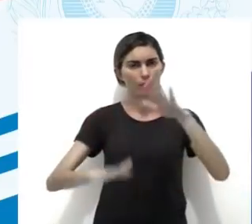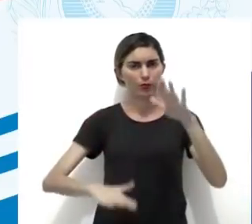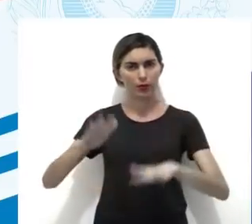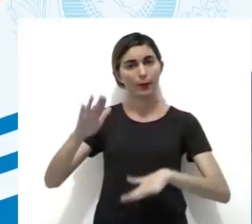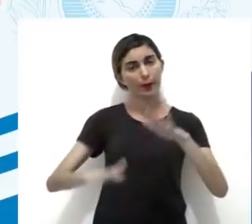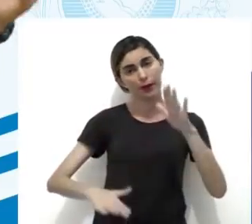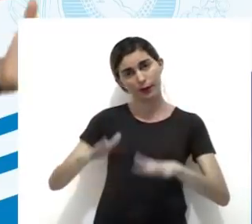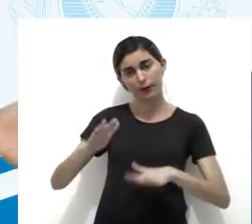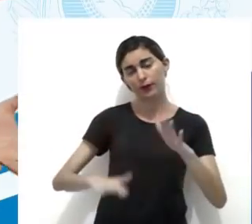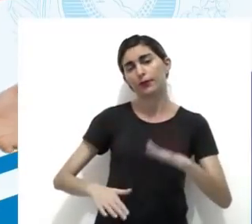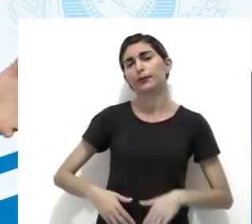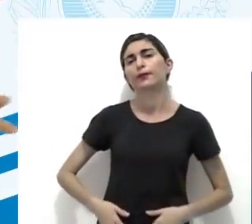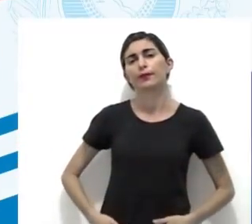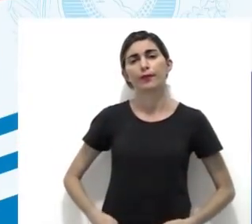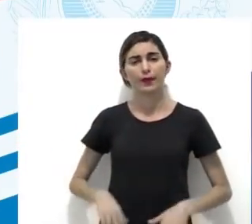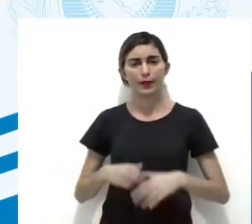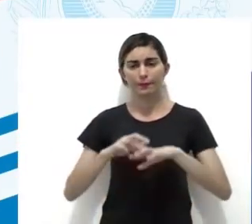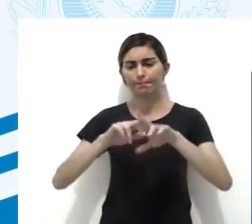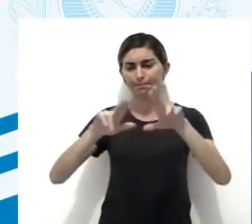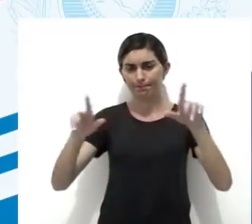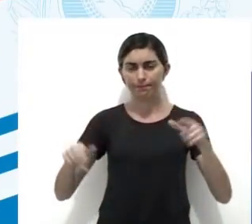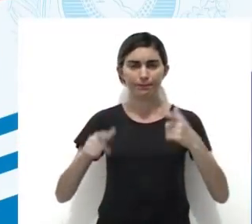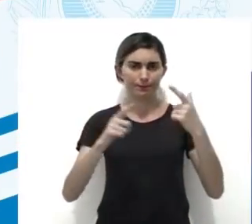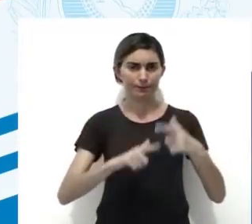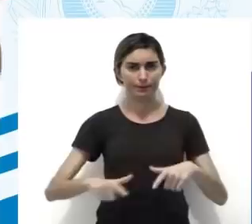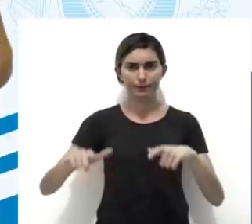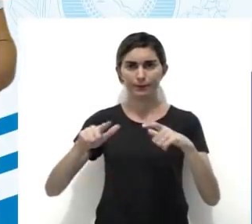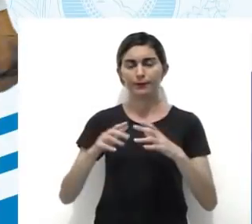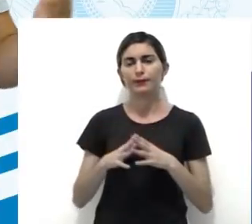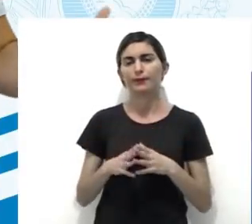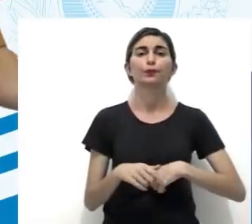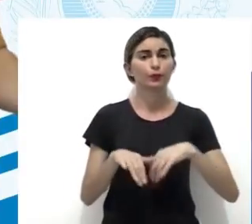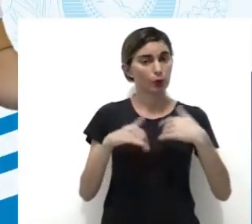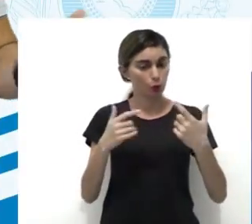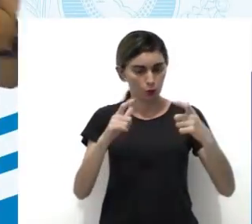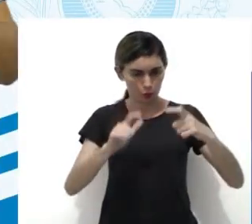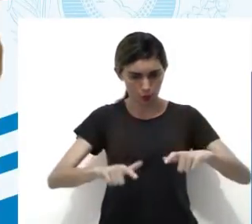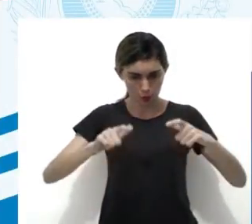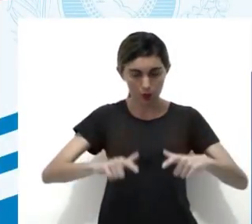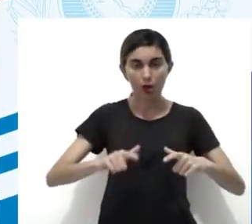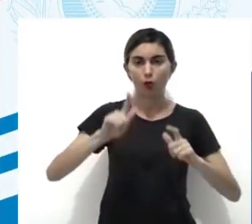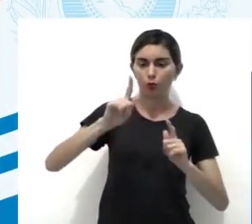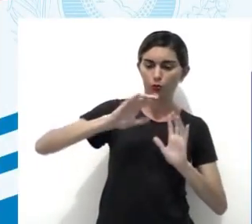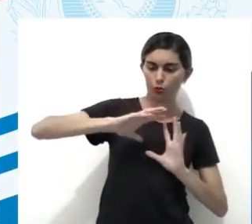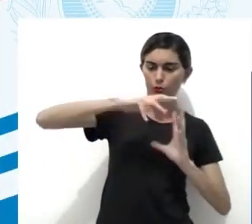o global dependendo dos aspectos locais. O local e o